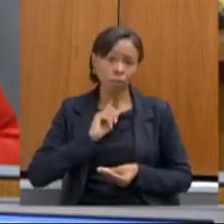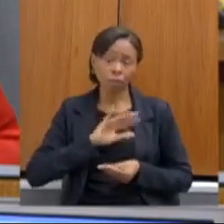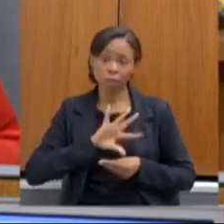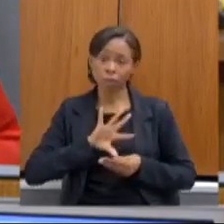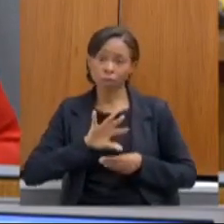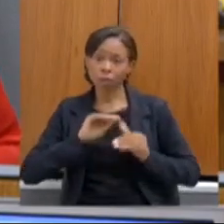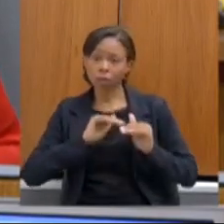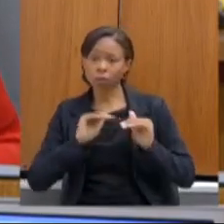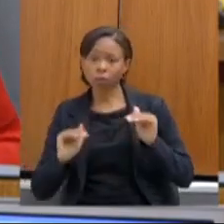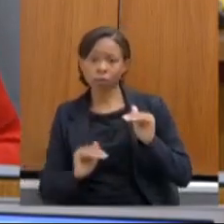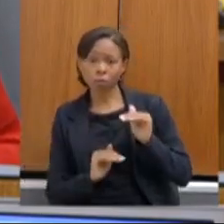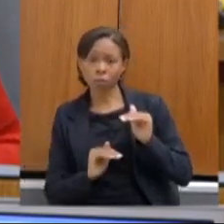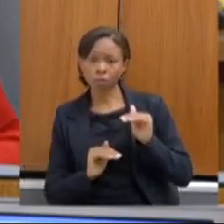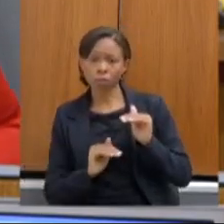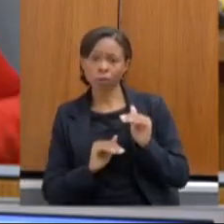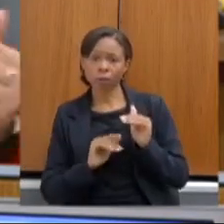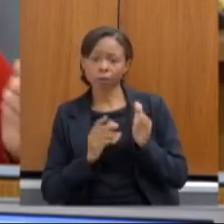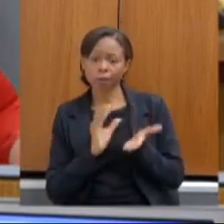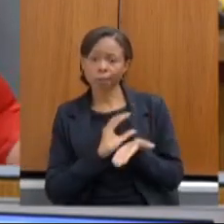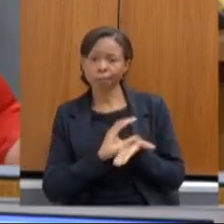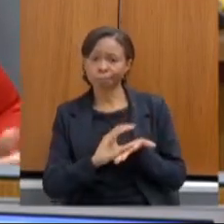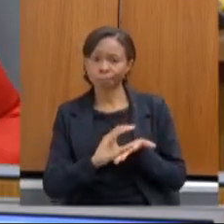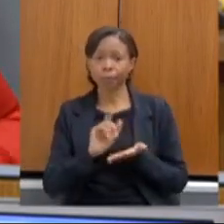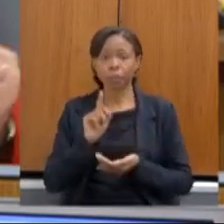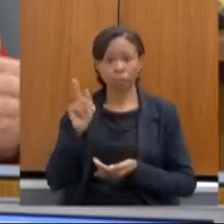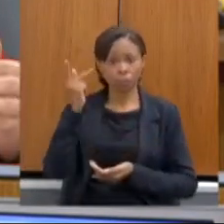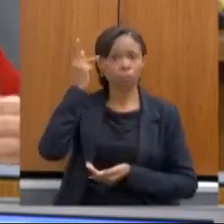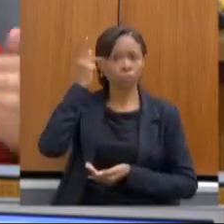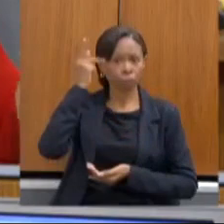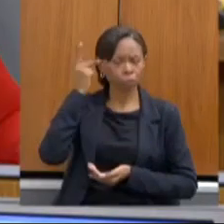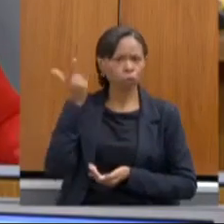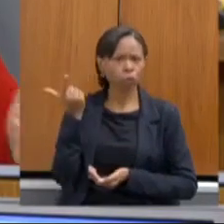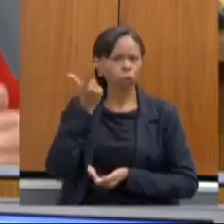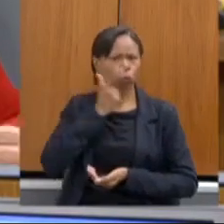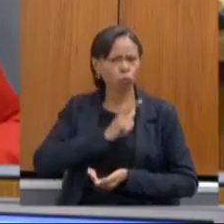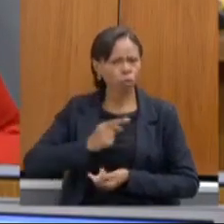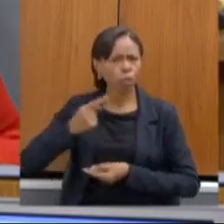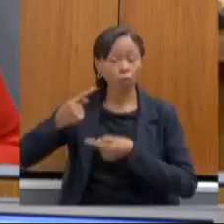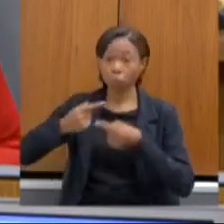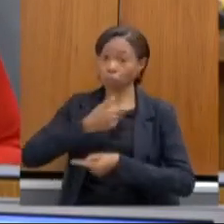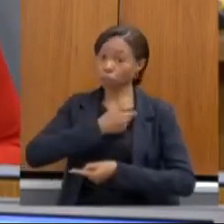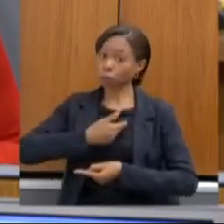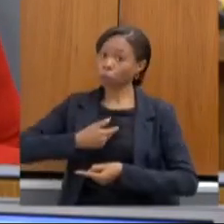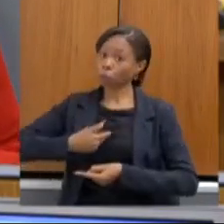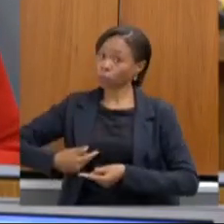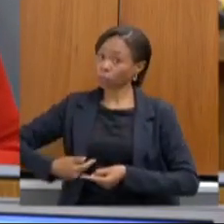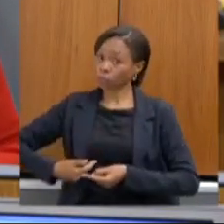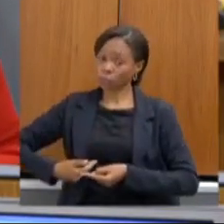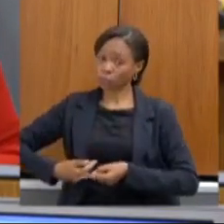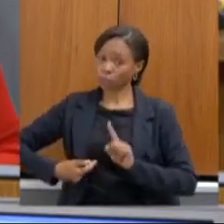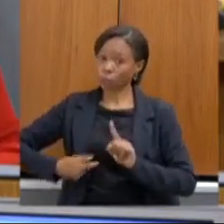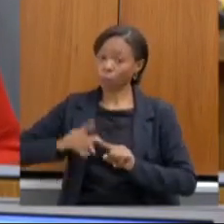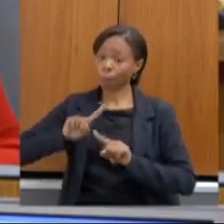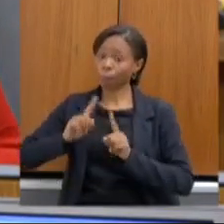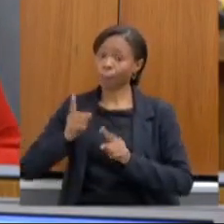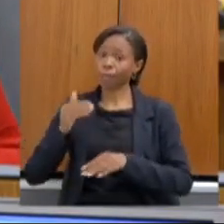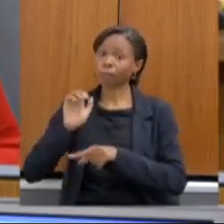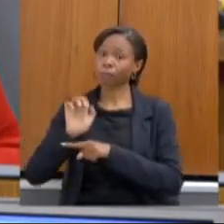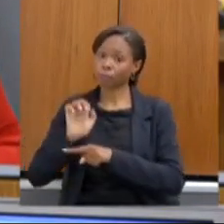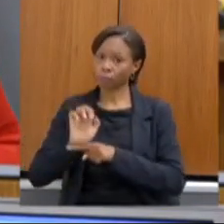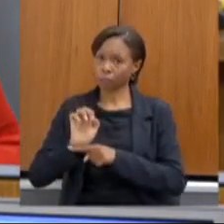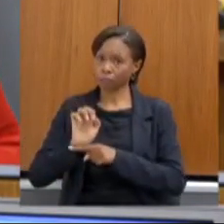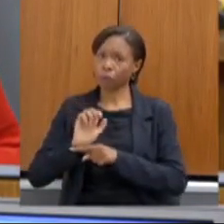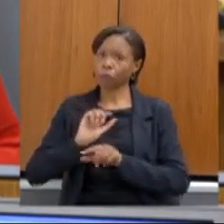enquanto São Paulo conseguiu a e como a política de estado e não de governo uma diversificação da matriz